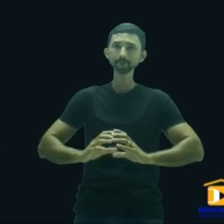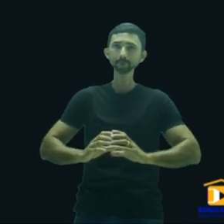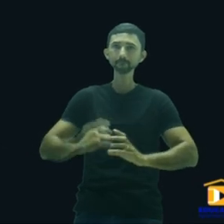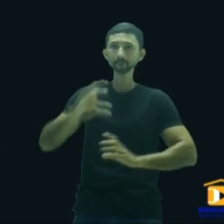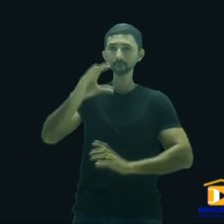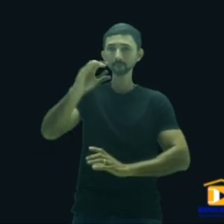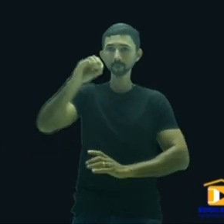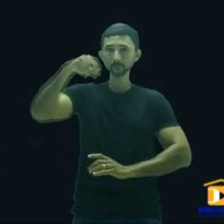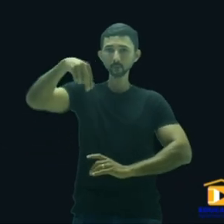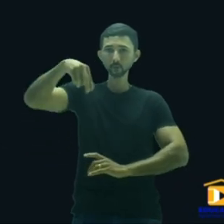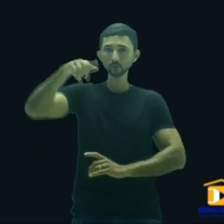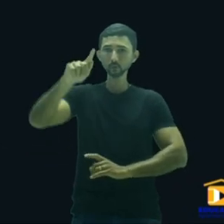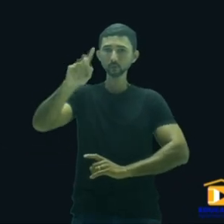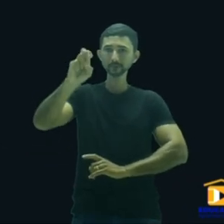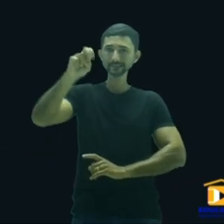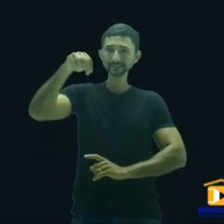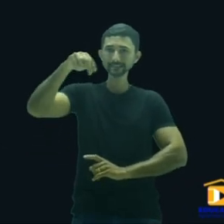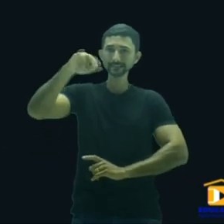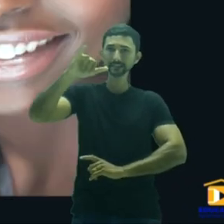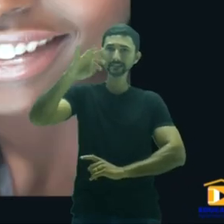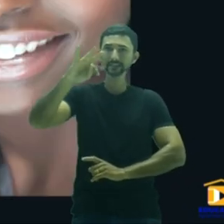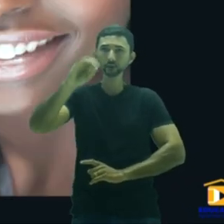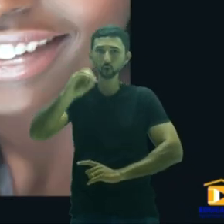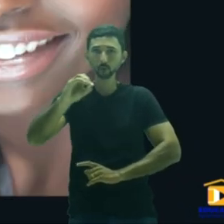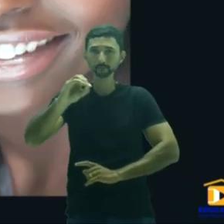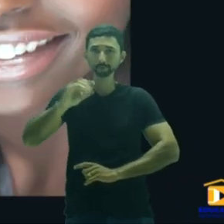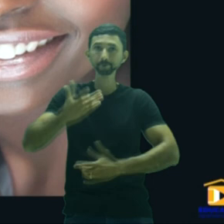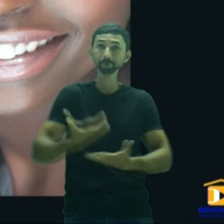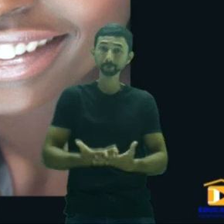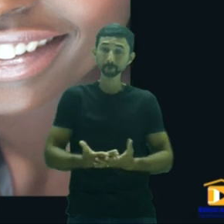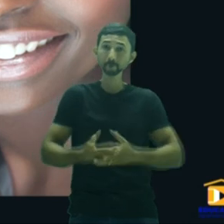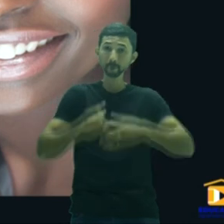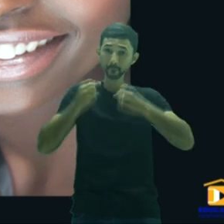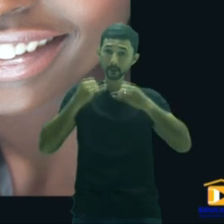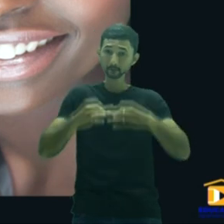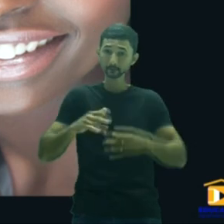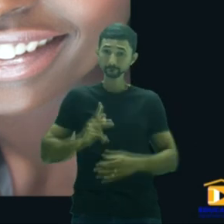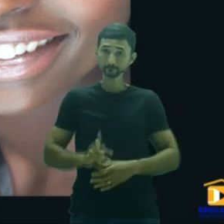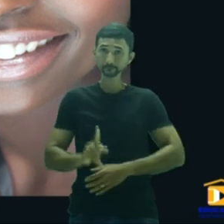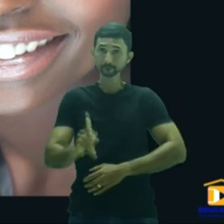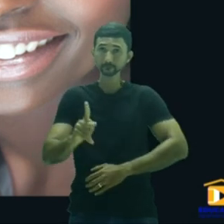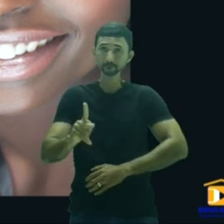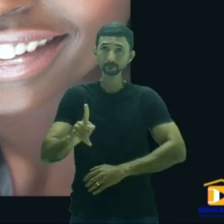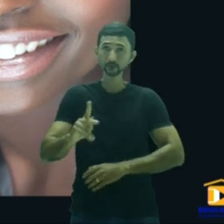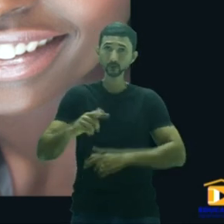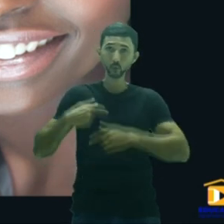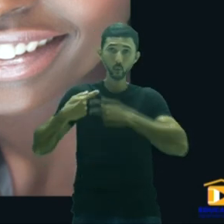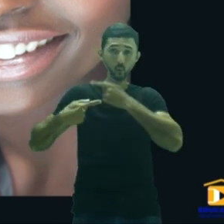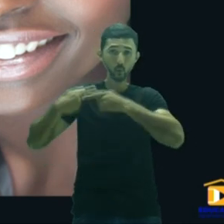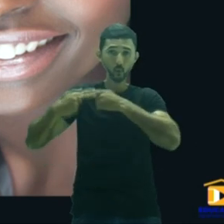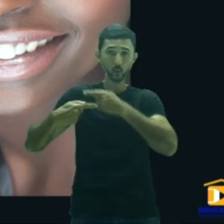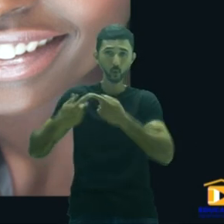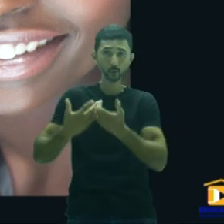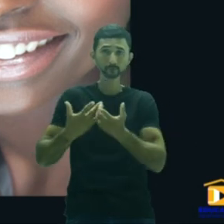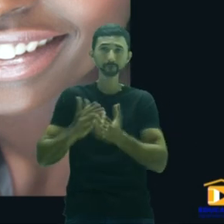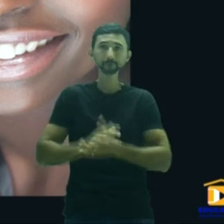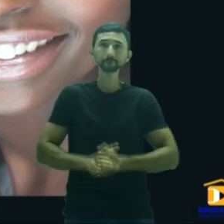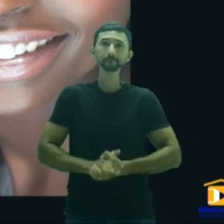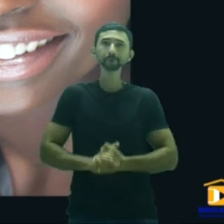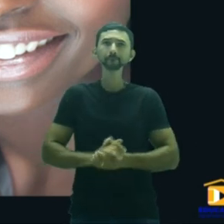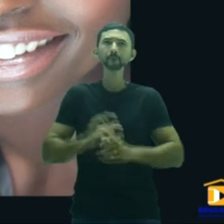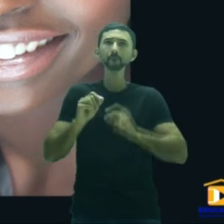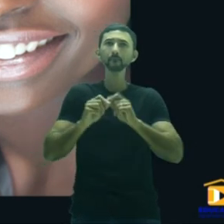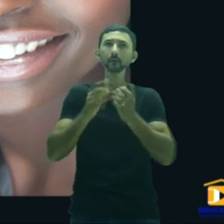Tudo bem? Anotou bem isso aí? Pessoal, ainda falando sobre hereditariedade, nós podemos dividir